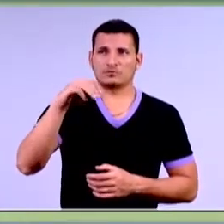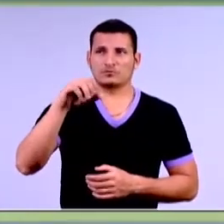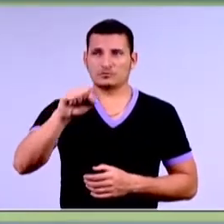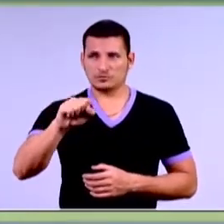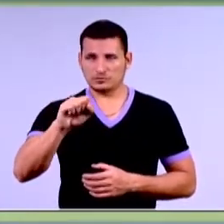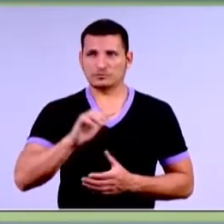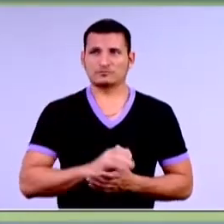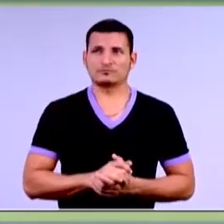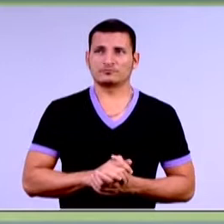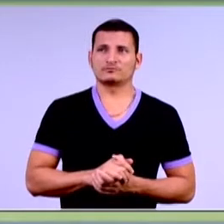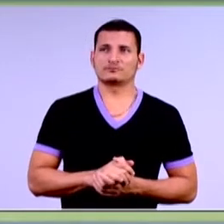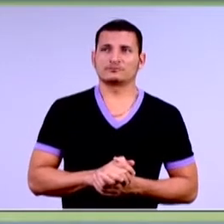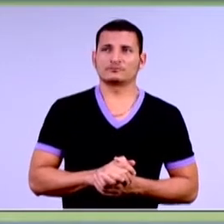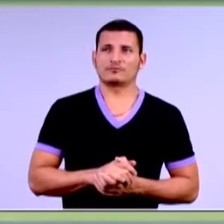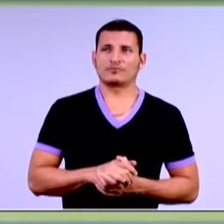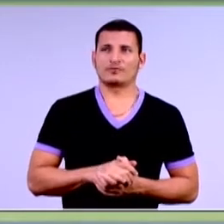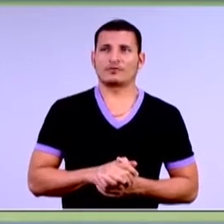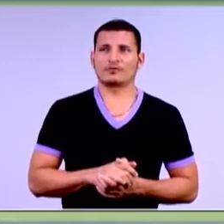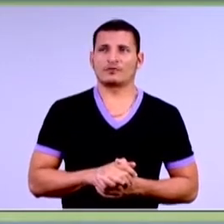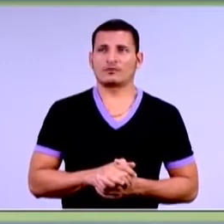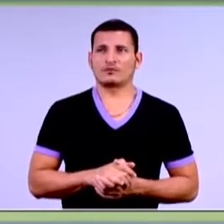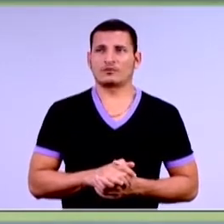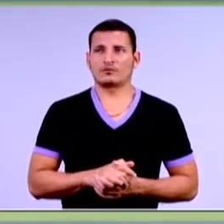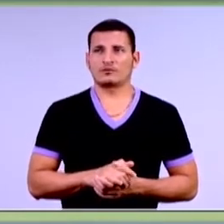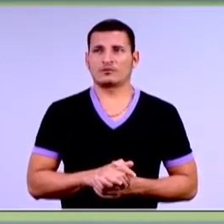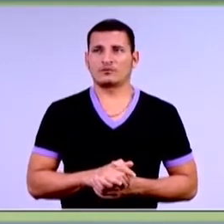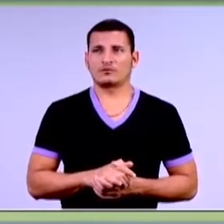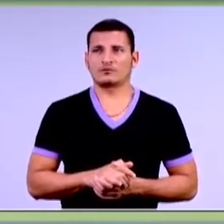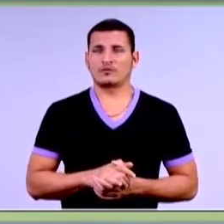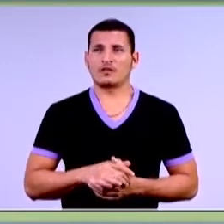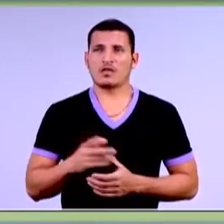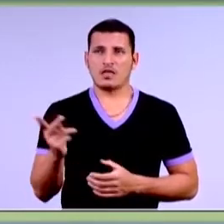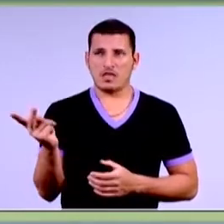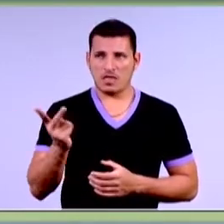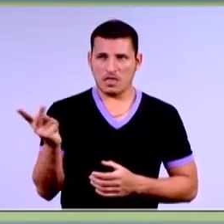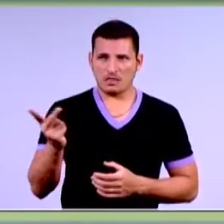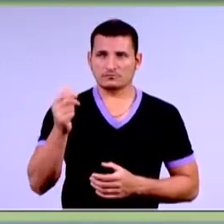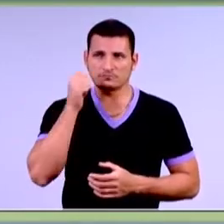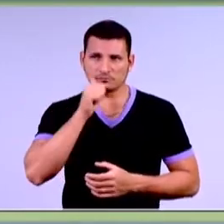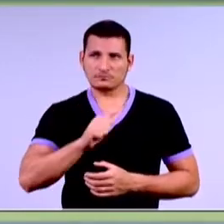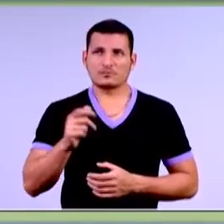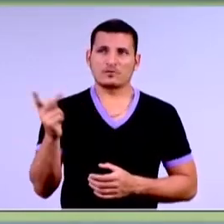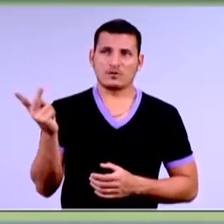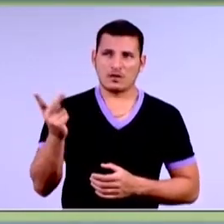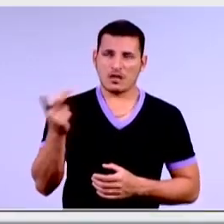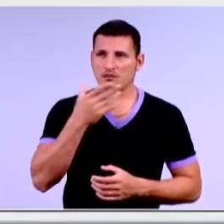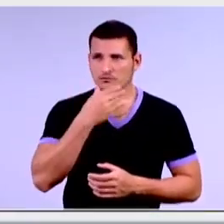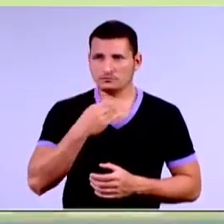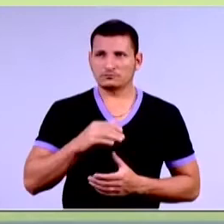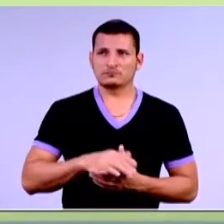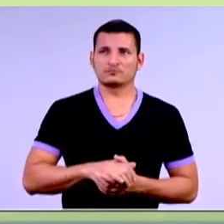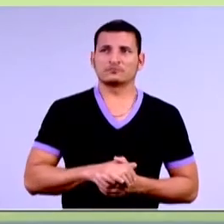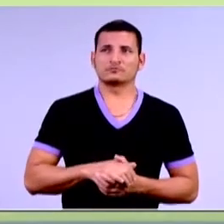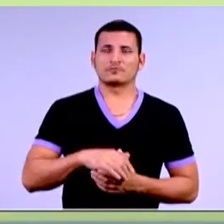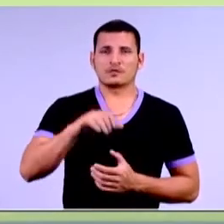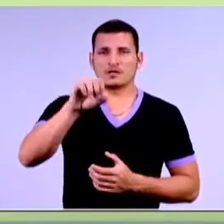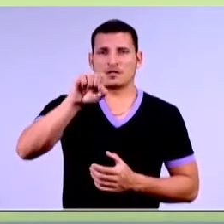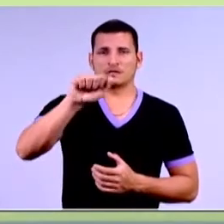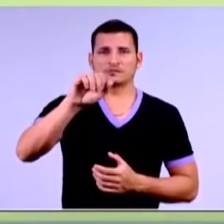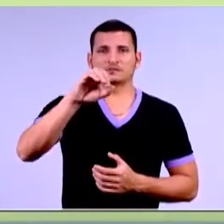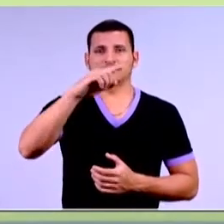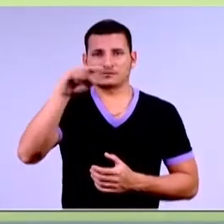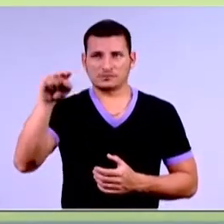ou vocês são ideia eles ou elas são fica fácil a gente então esse foi o verbo to